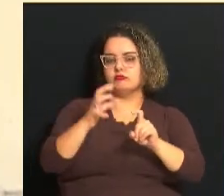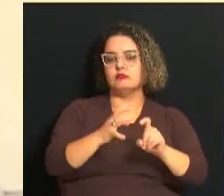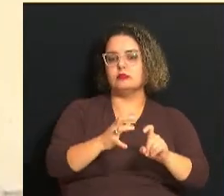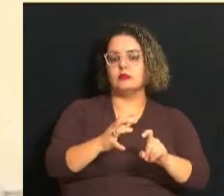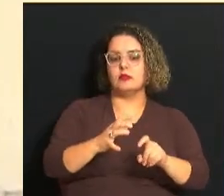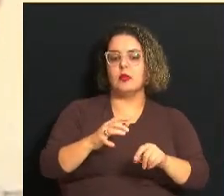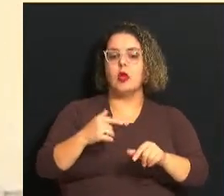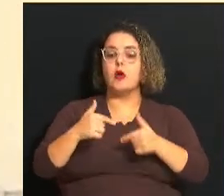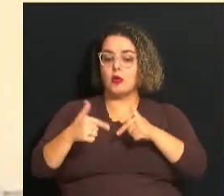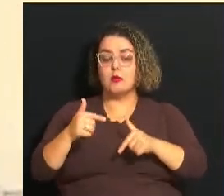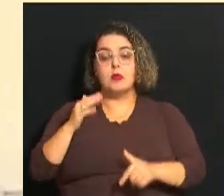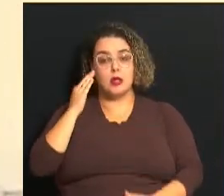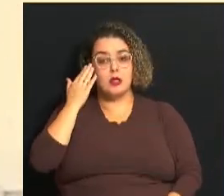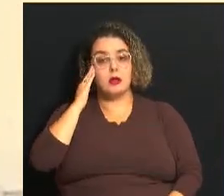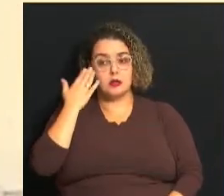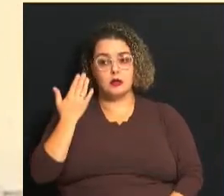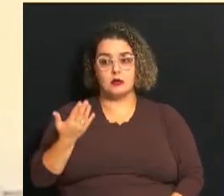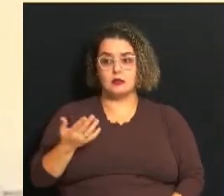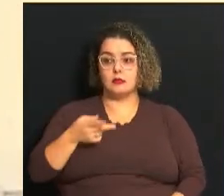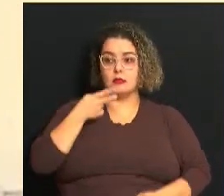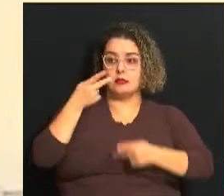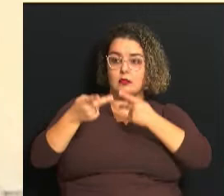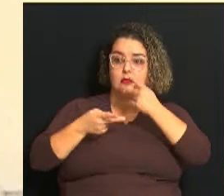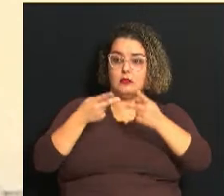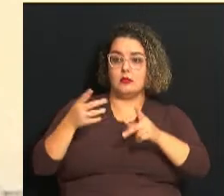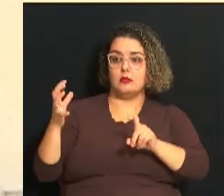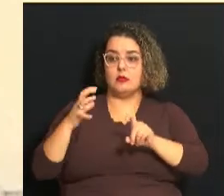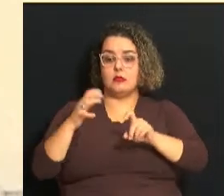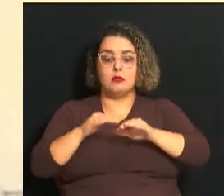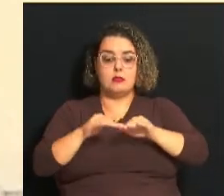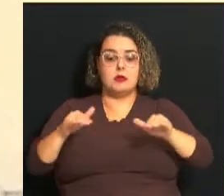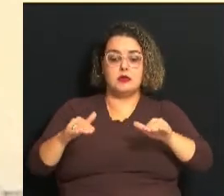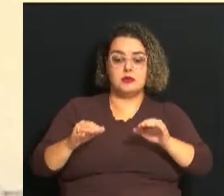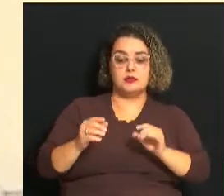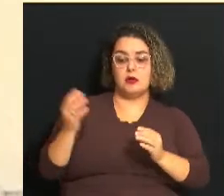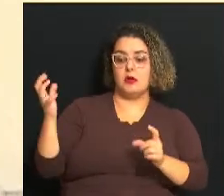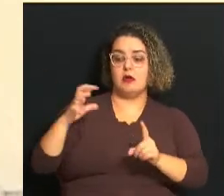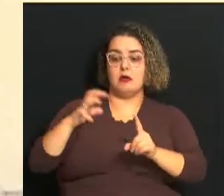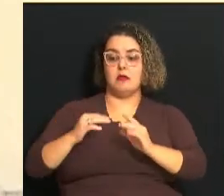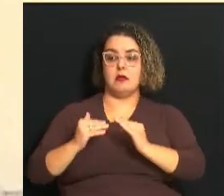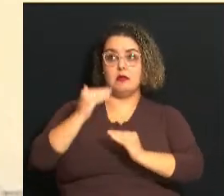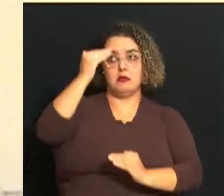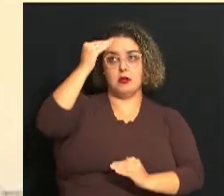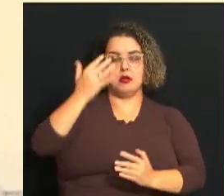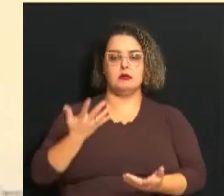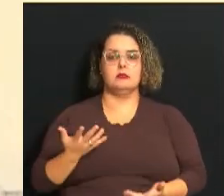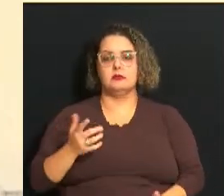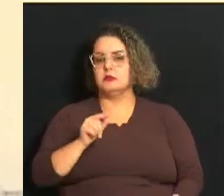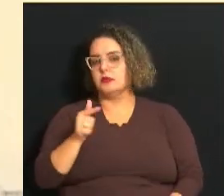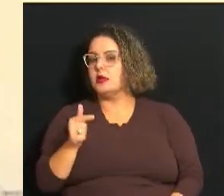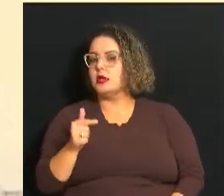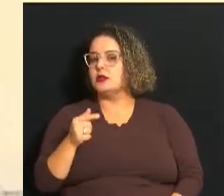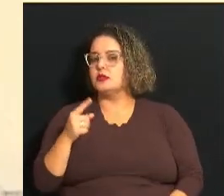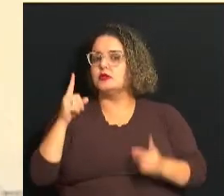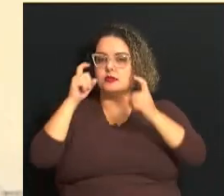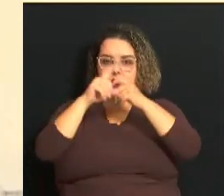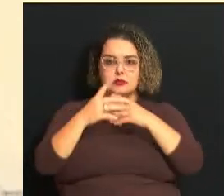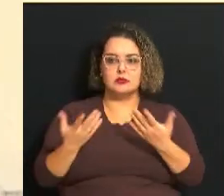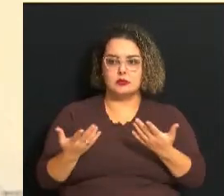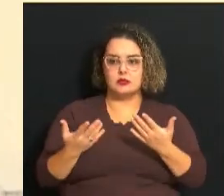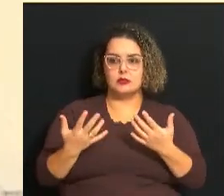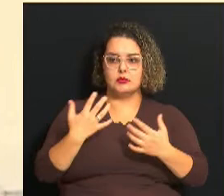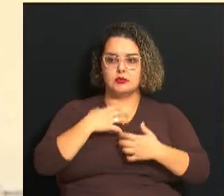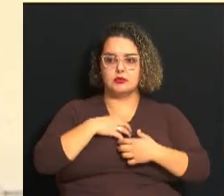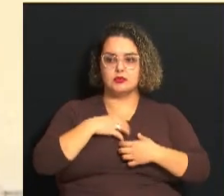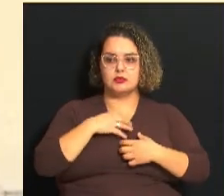comum entender né fala-se tanto assédio vertical assédio horizontal é simples isso não tem muita dificuldade mas as formas